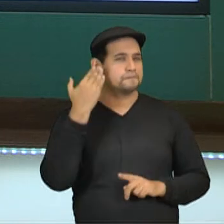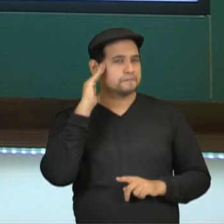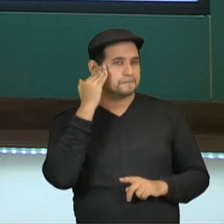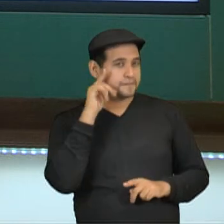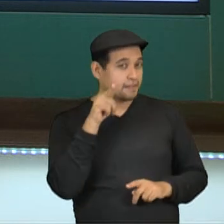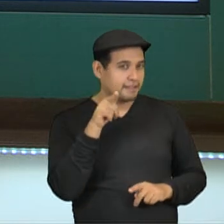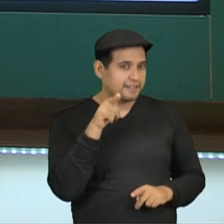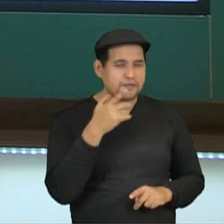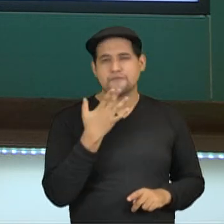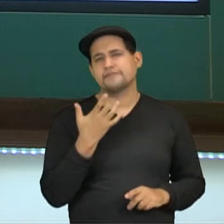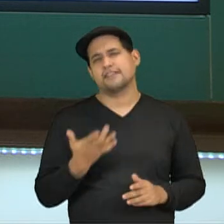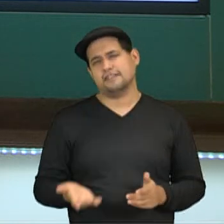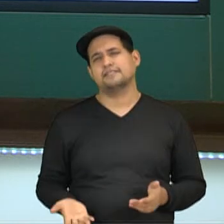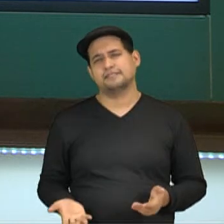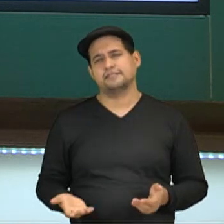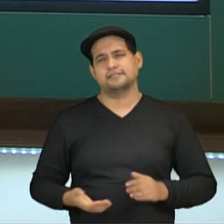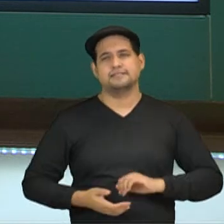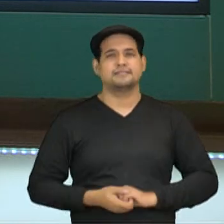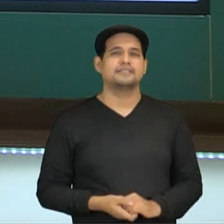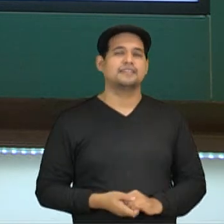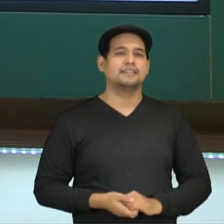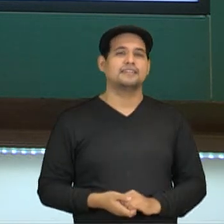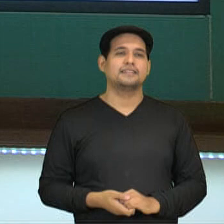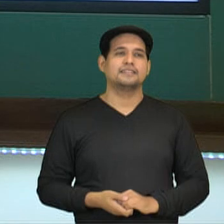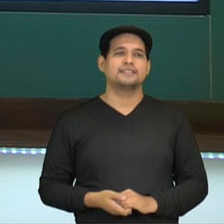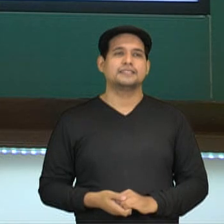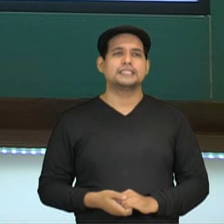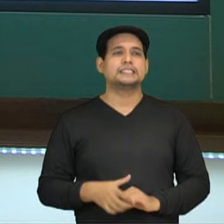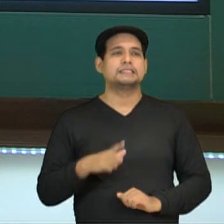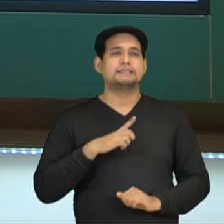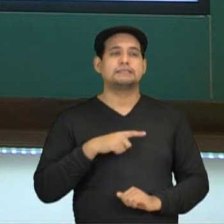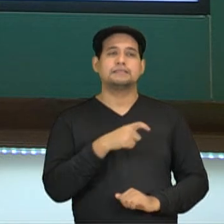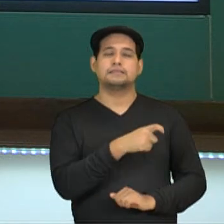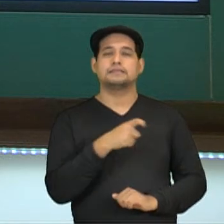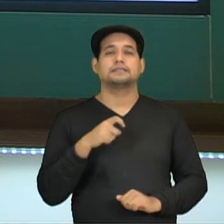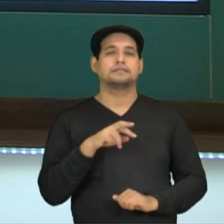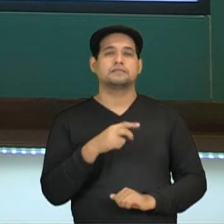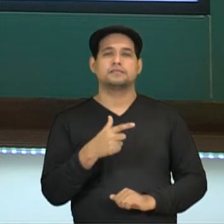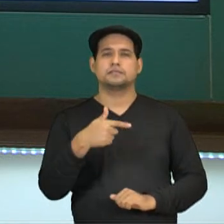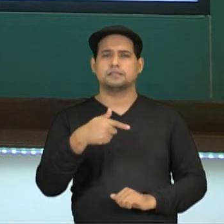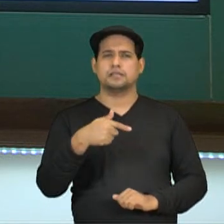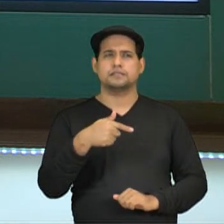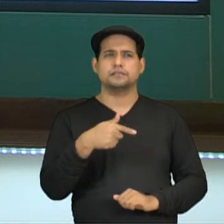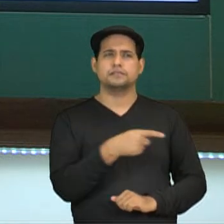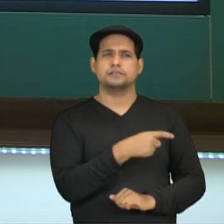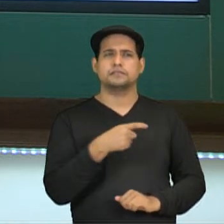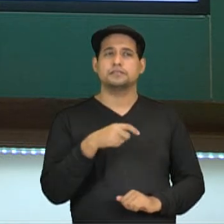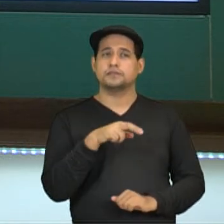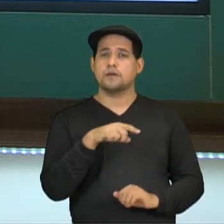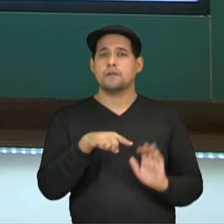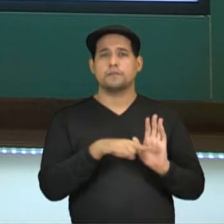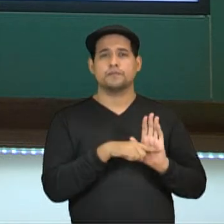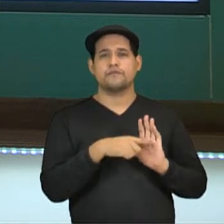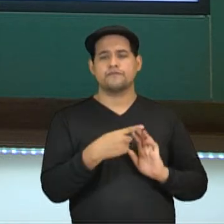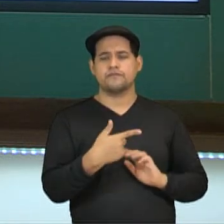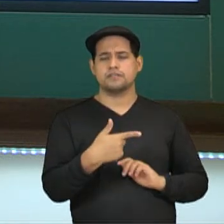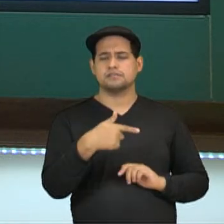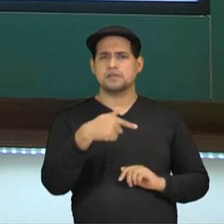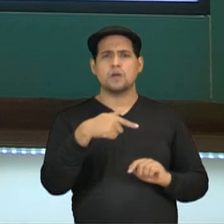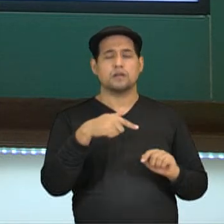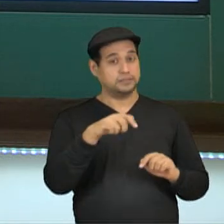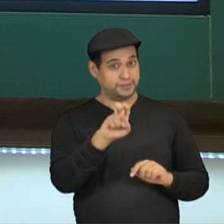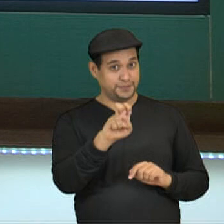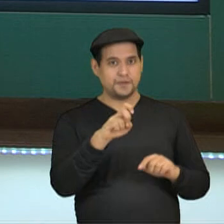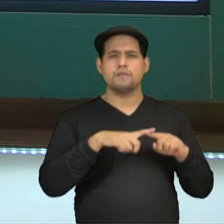Entendido? Fácil, né, gente? Então, eu tenho x igual a 27 e x igual a menos 25. Mas se a gente voltar